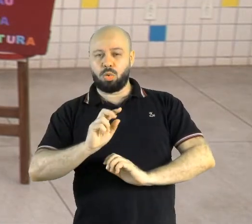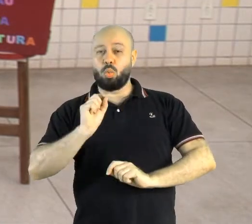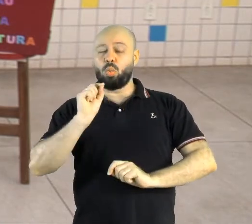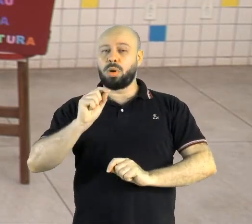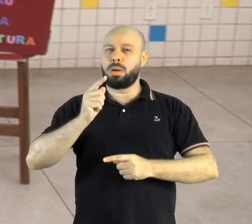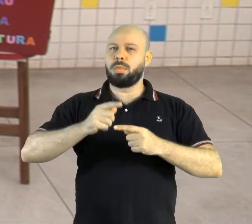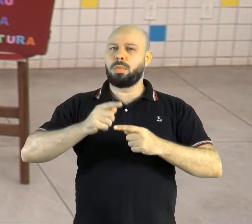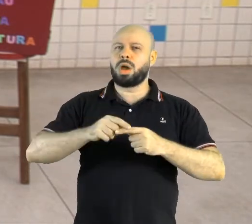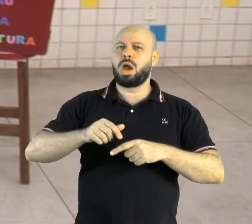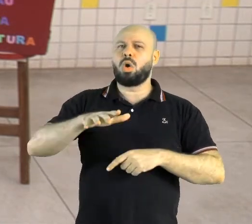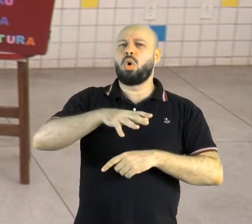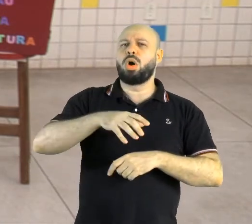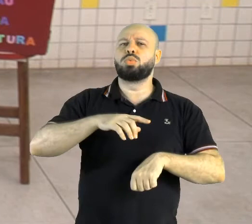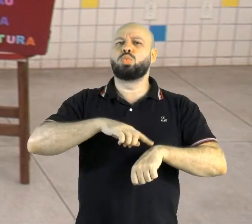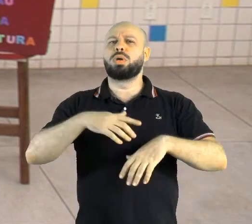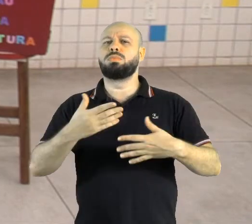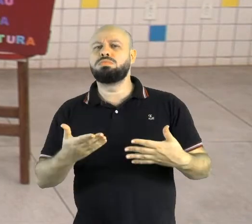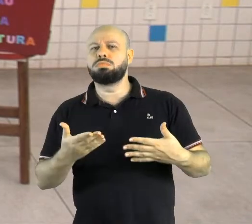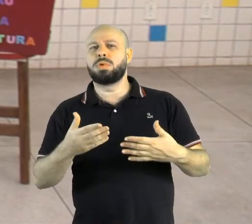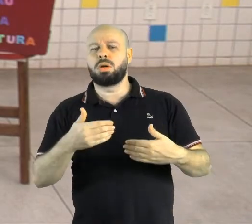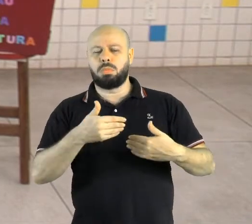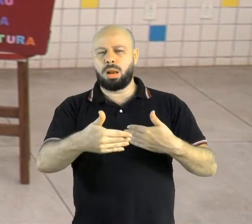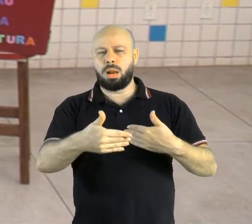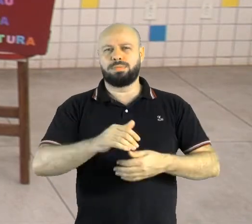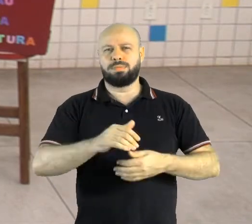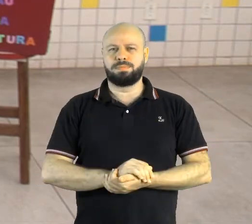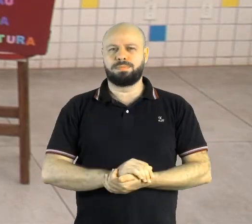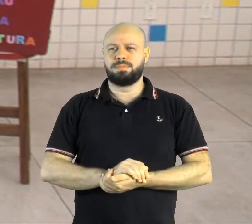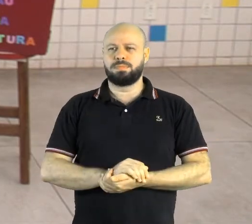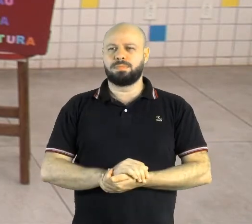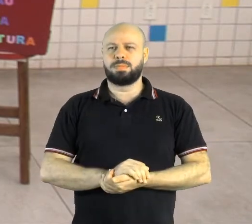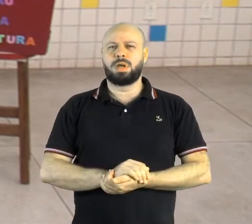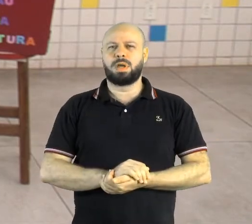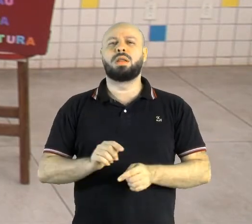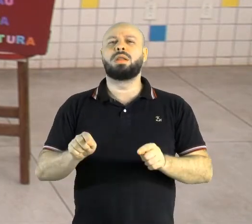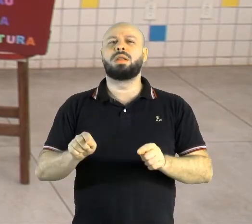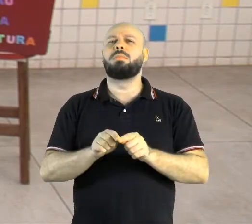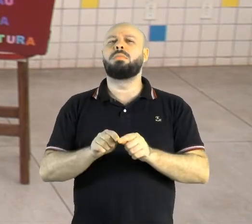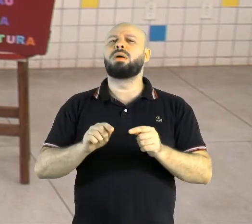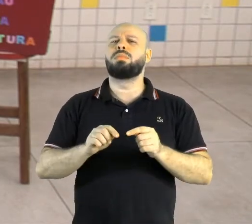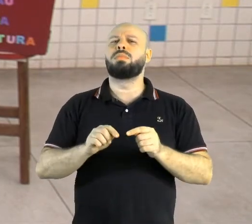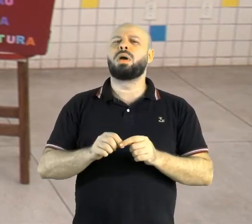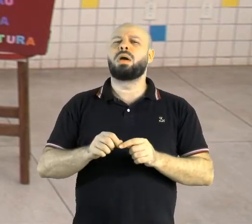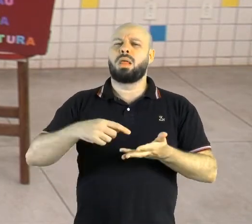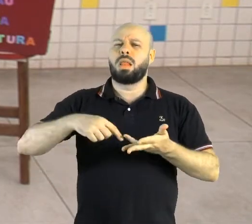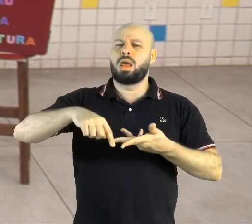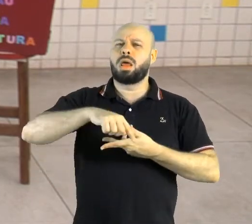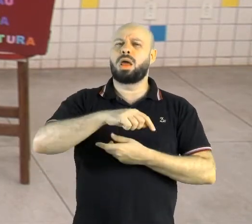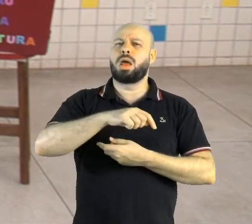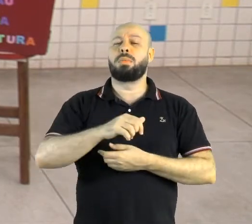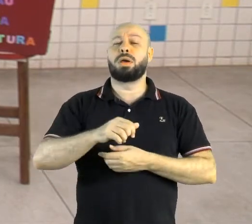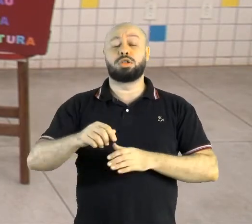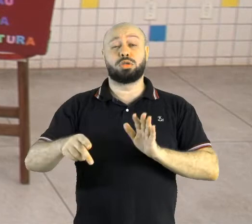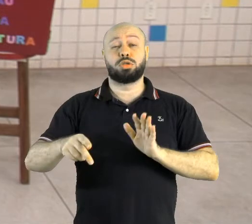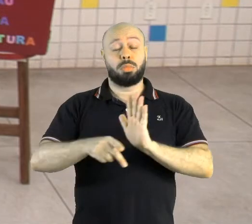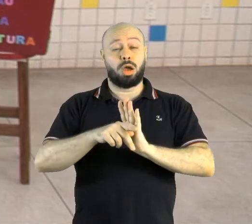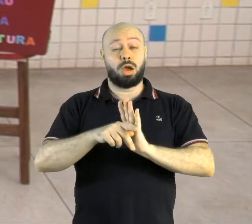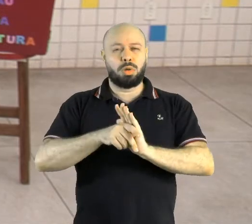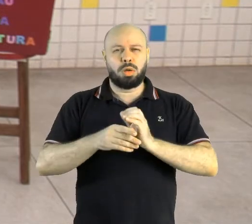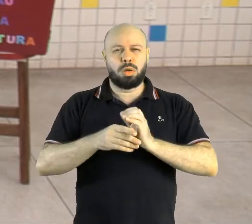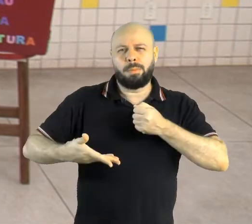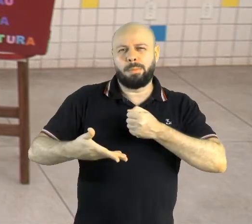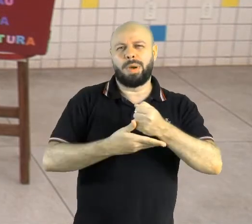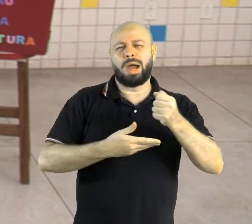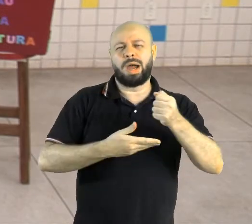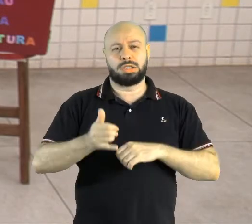quê, como, onde, quando e assim por diante. E apresentar elementos básicos da narrativa. Quais são os elementos básicos da